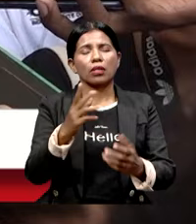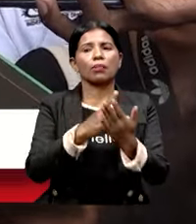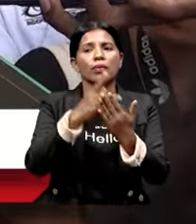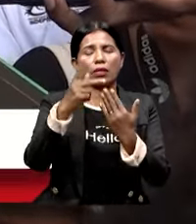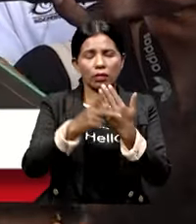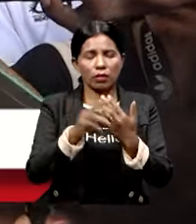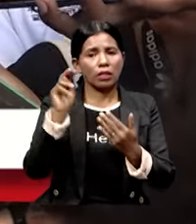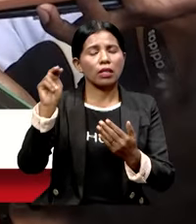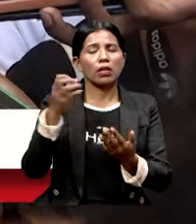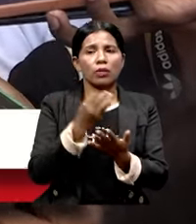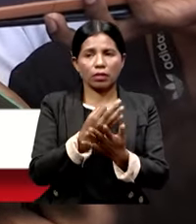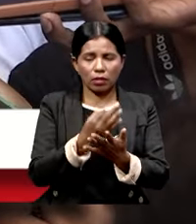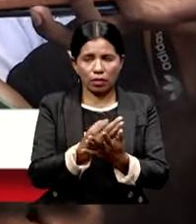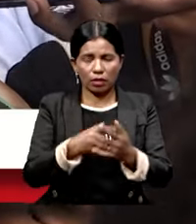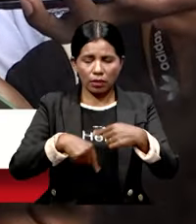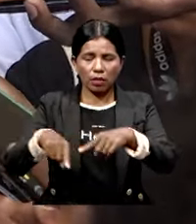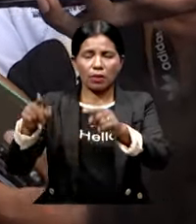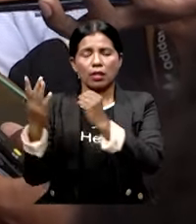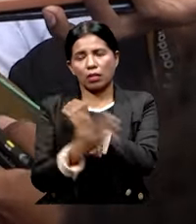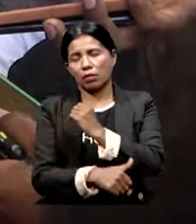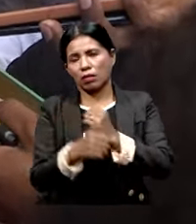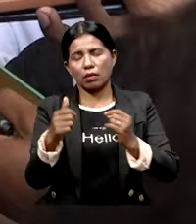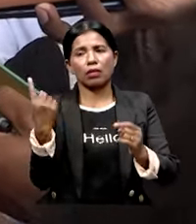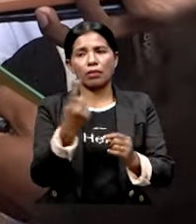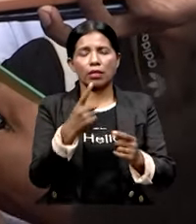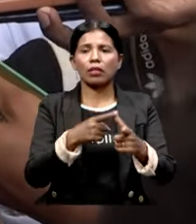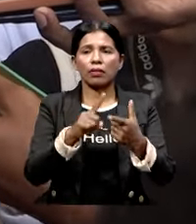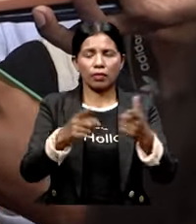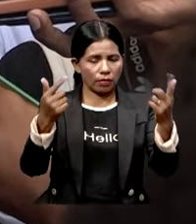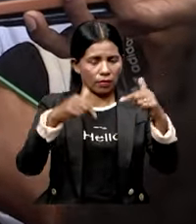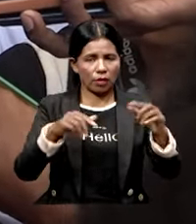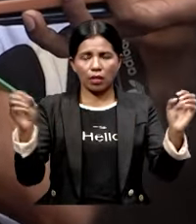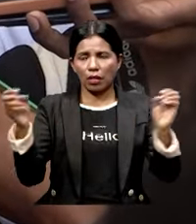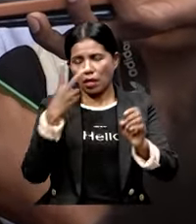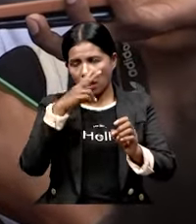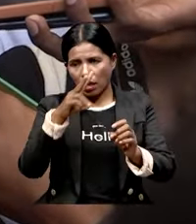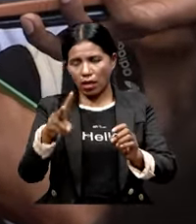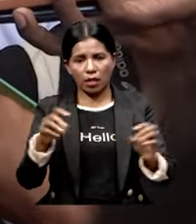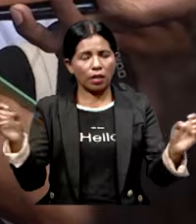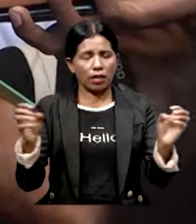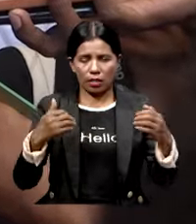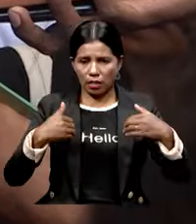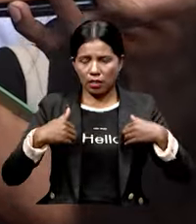nem orçamento. Se nem sai balir uma vez, depois fila mais, lá ia follow-up, lá ia seguimento.